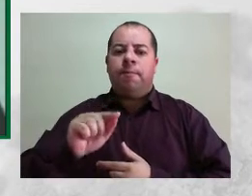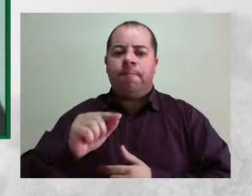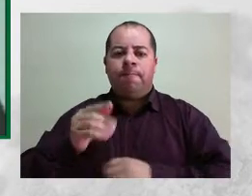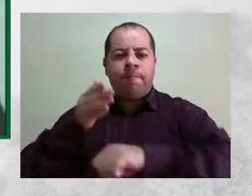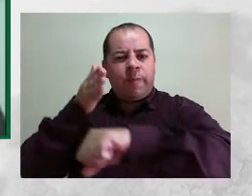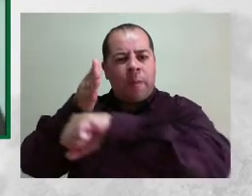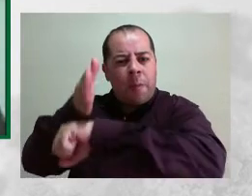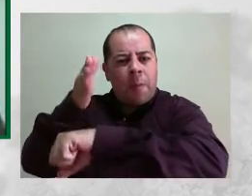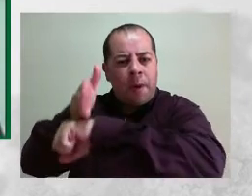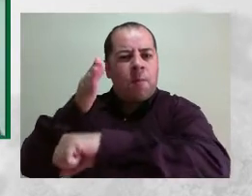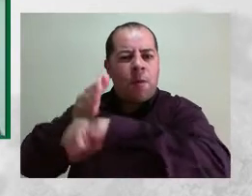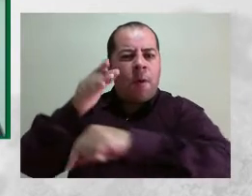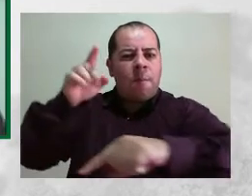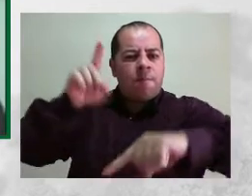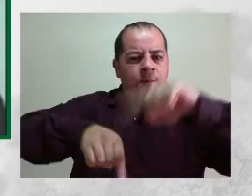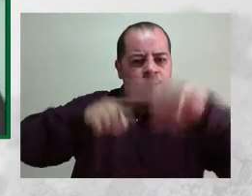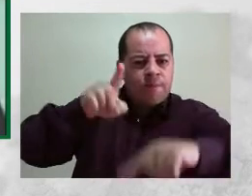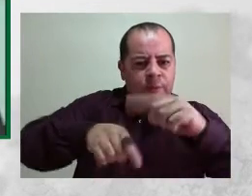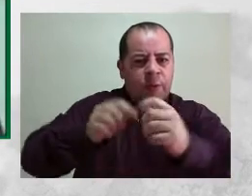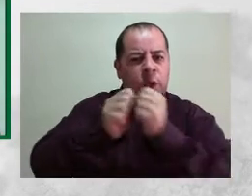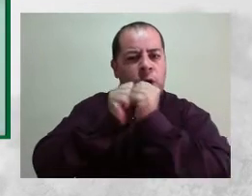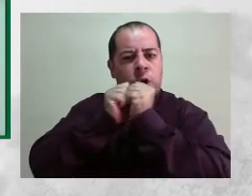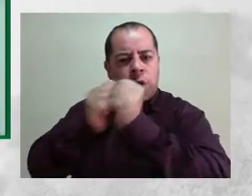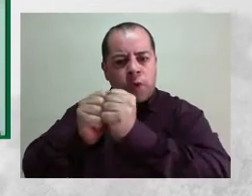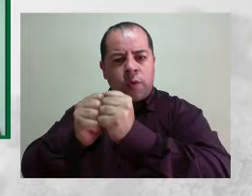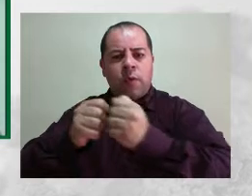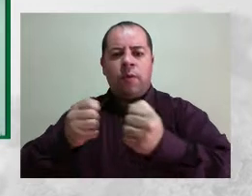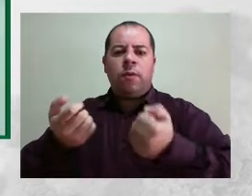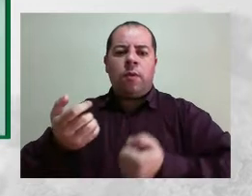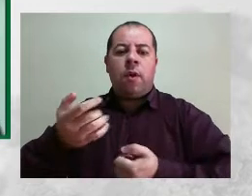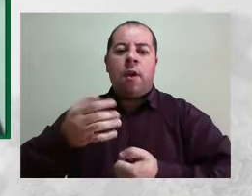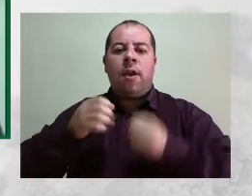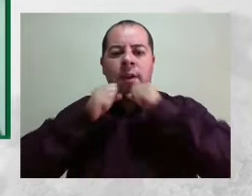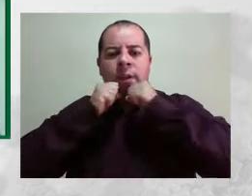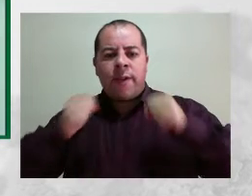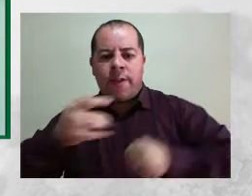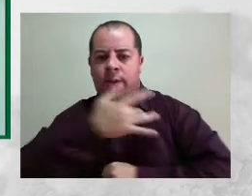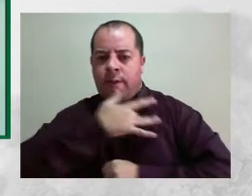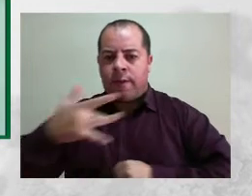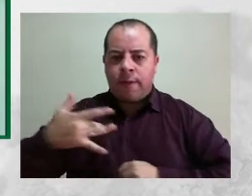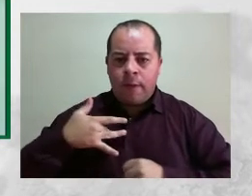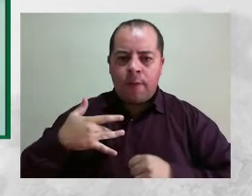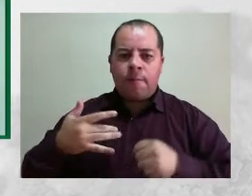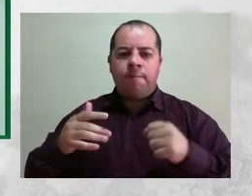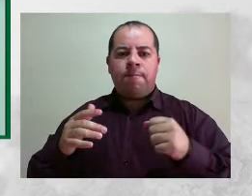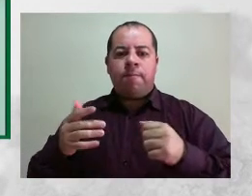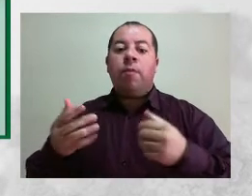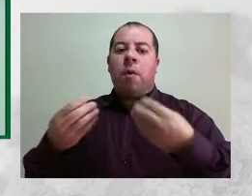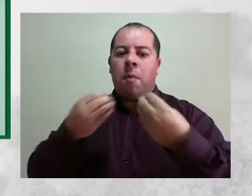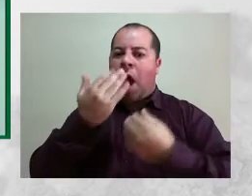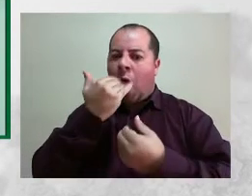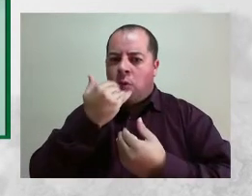Também participou de ações junto com a secretaria, no sentido de fornecer